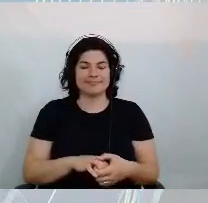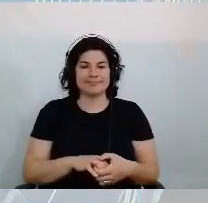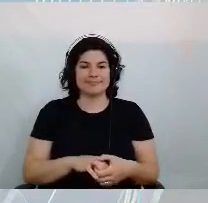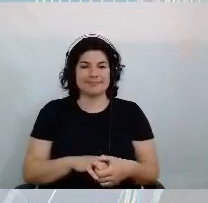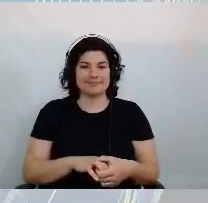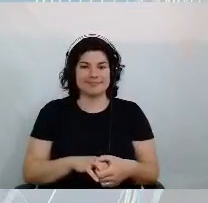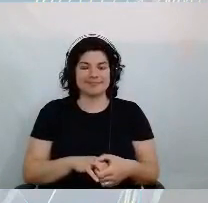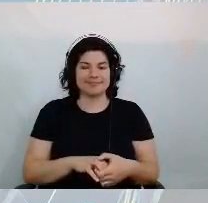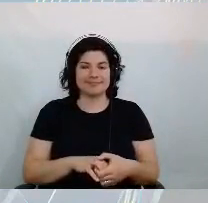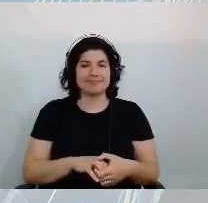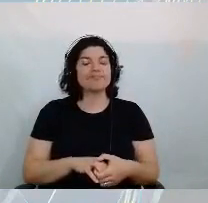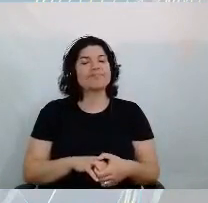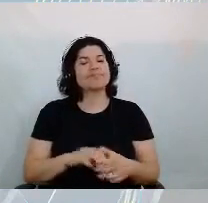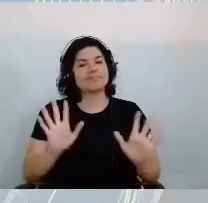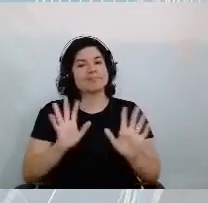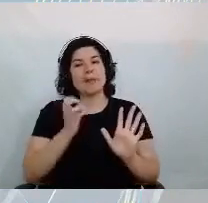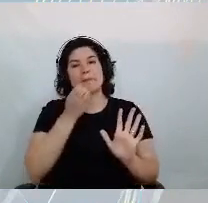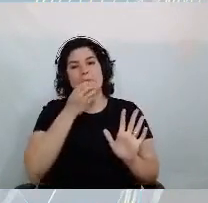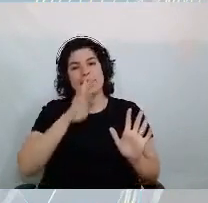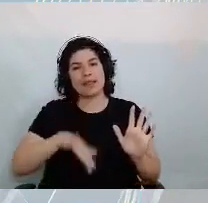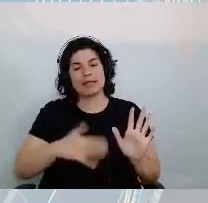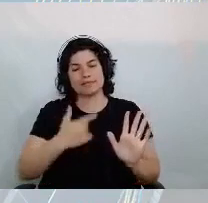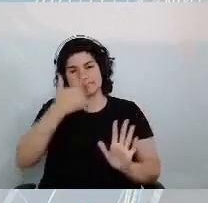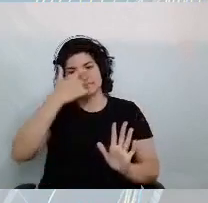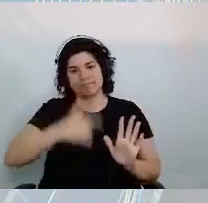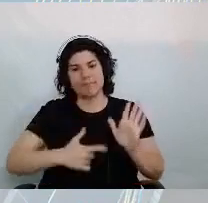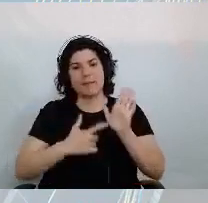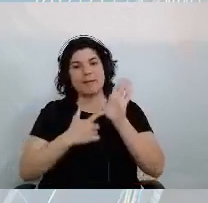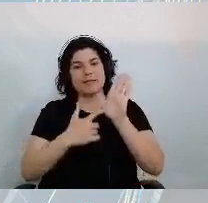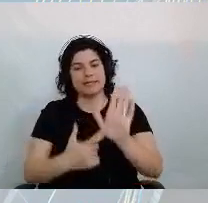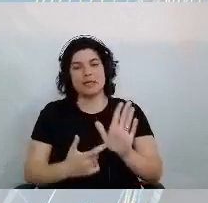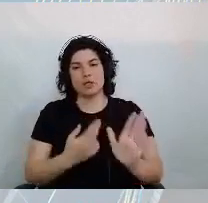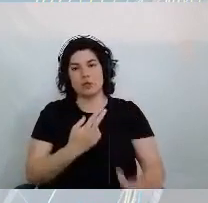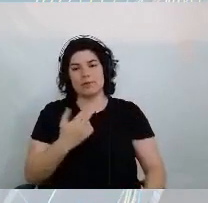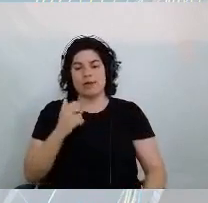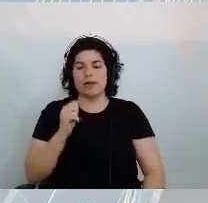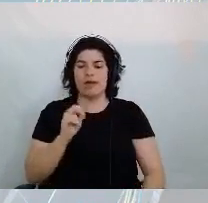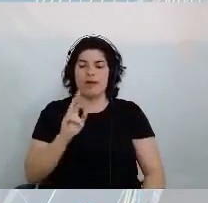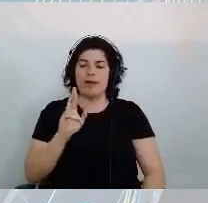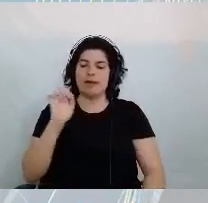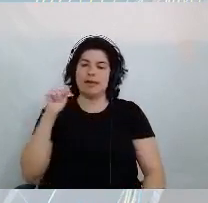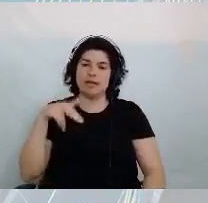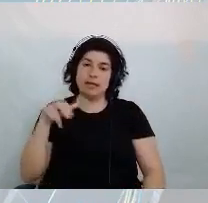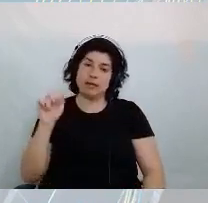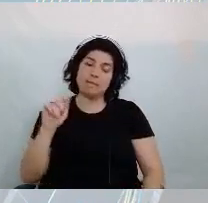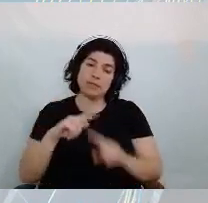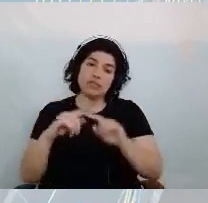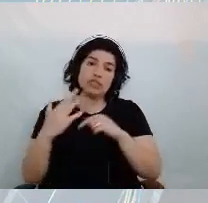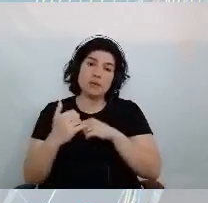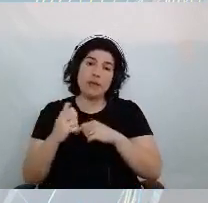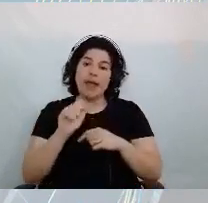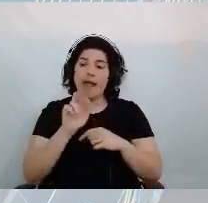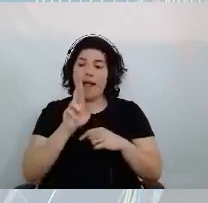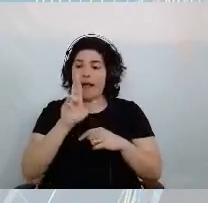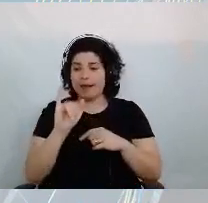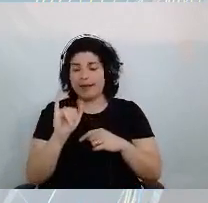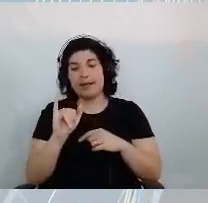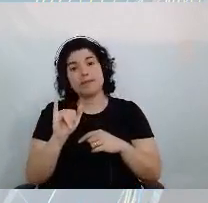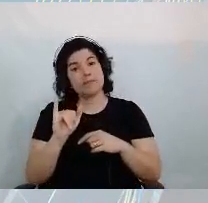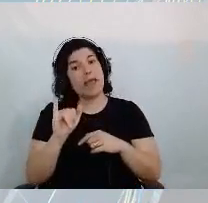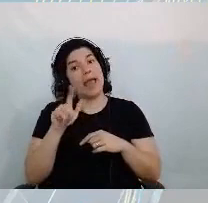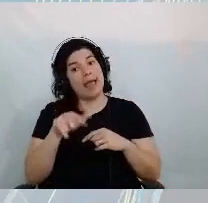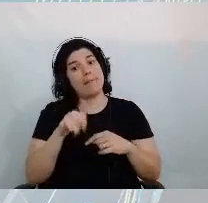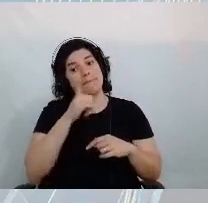Boa tarde, pessoal. Eu vou começar me apresentando um pouco. Meu nome é Ariana, mas o pessoal me chama de Ari. Só quem me chama de Ariana é minha mãe, quando está brava